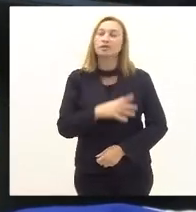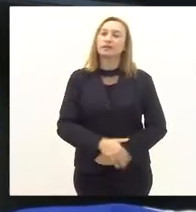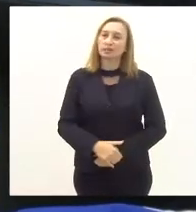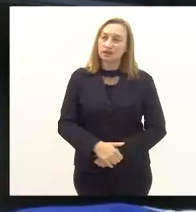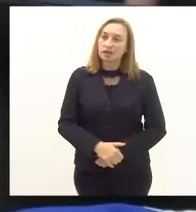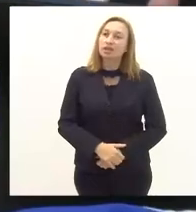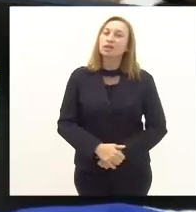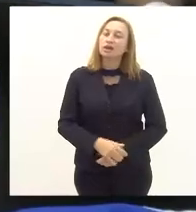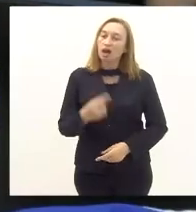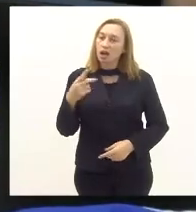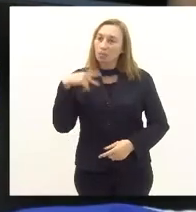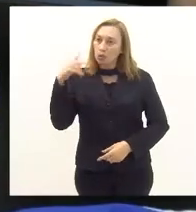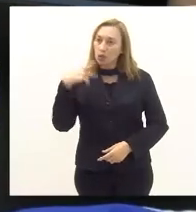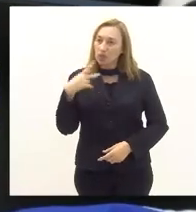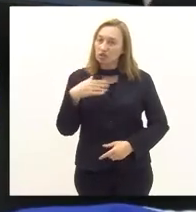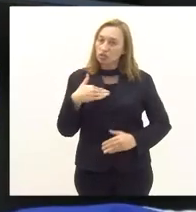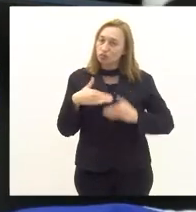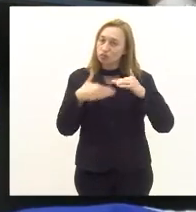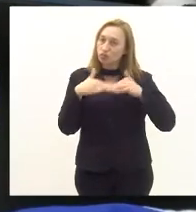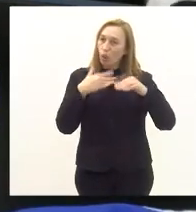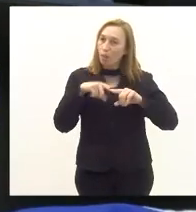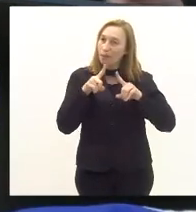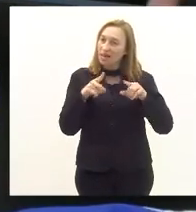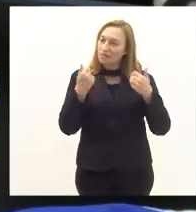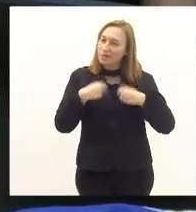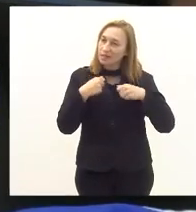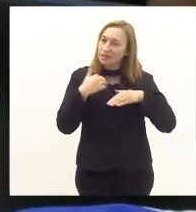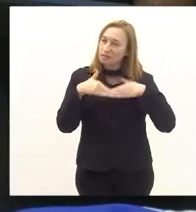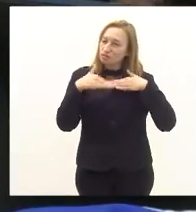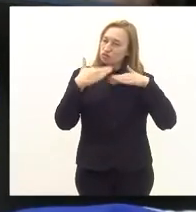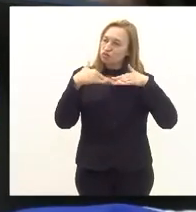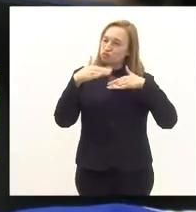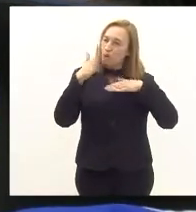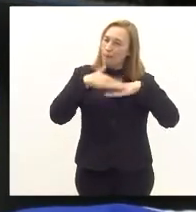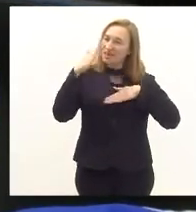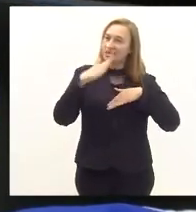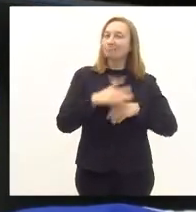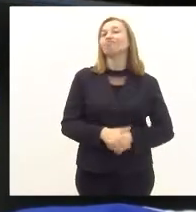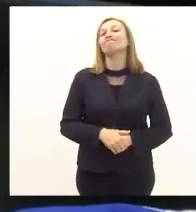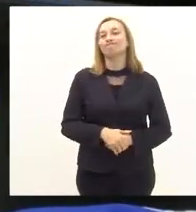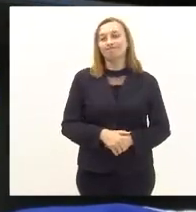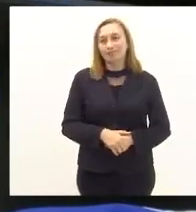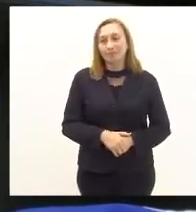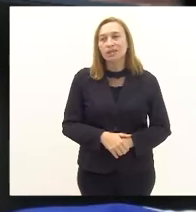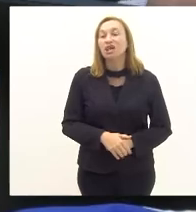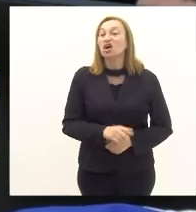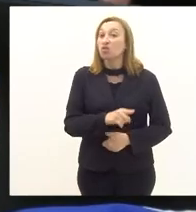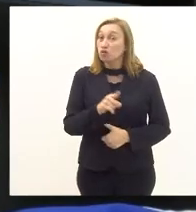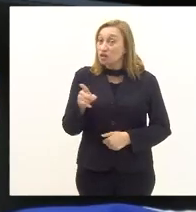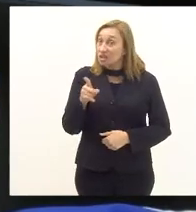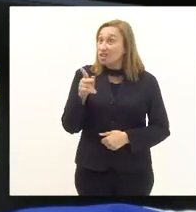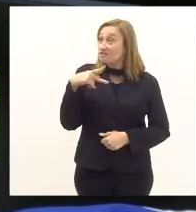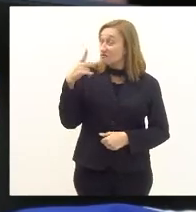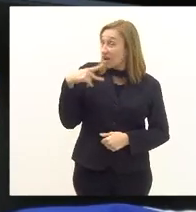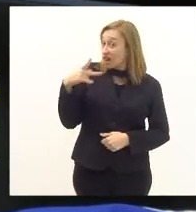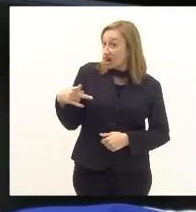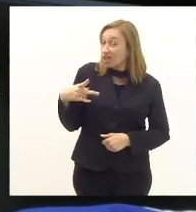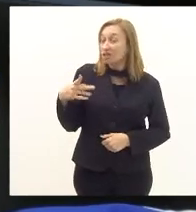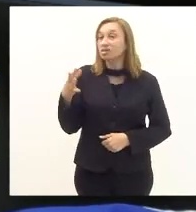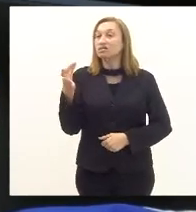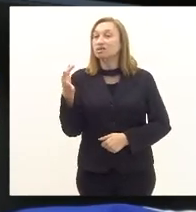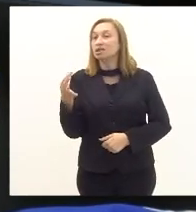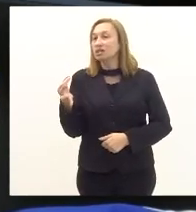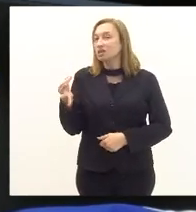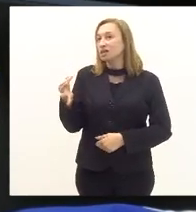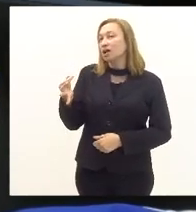que a política avançou, mas ela precisa avançar muito mais. Você falando, dando o seu